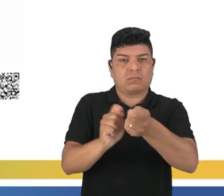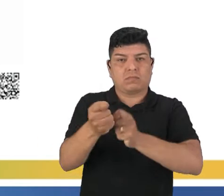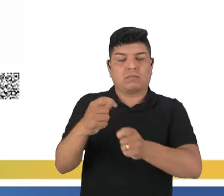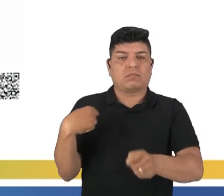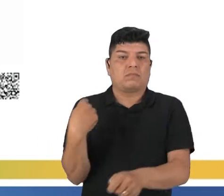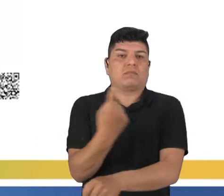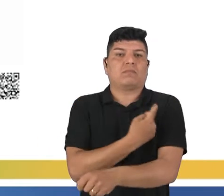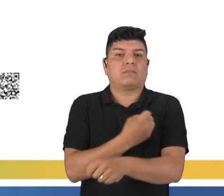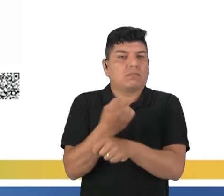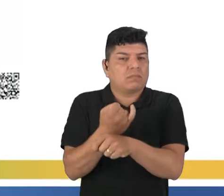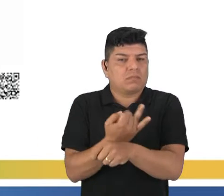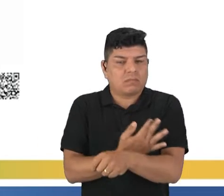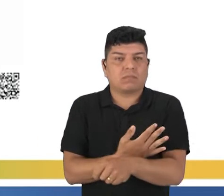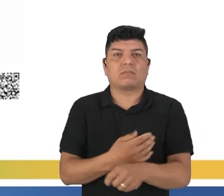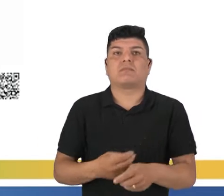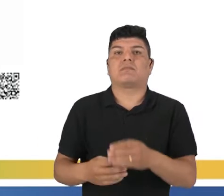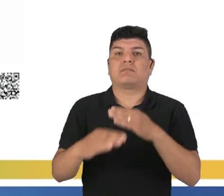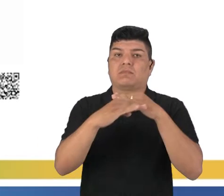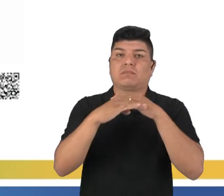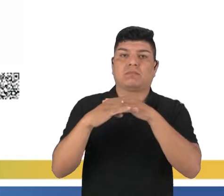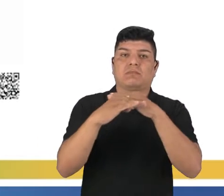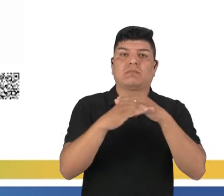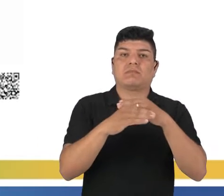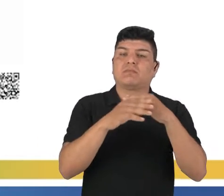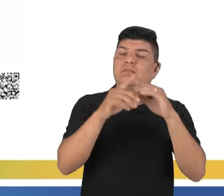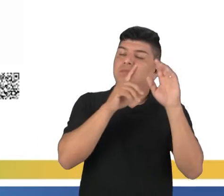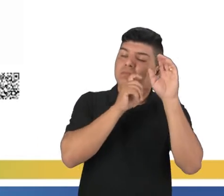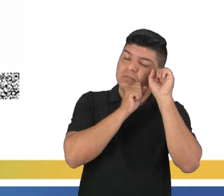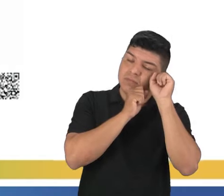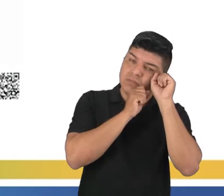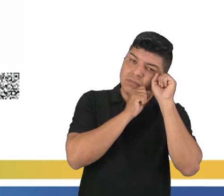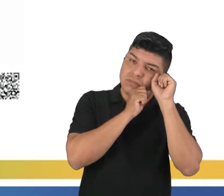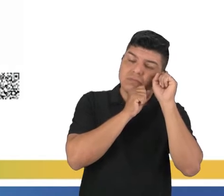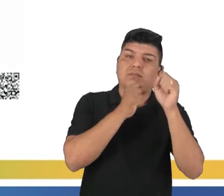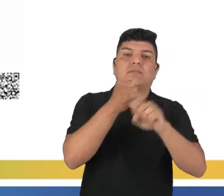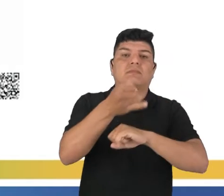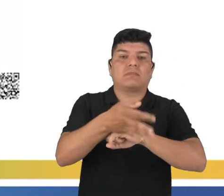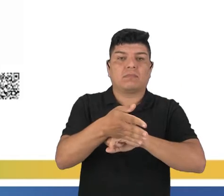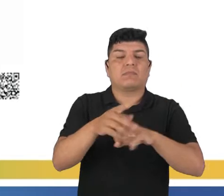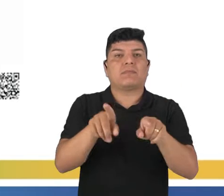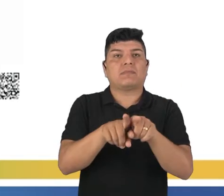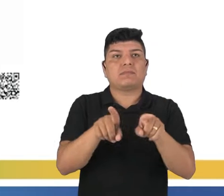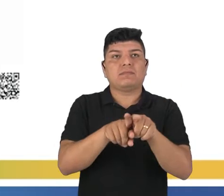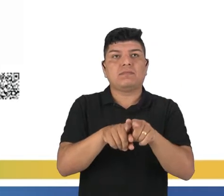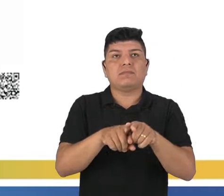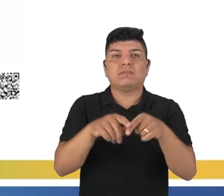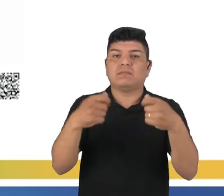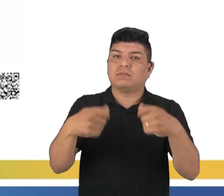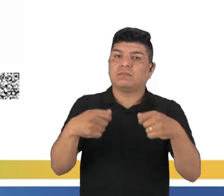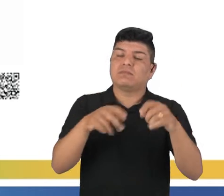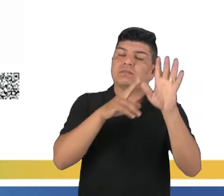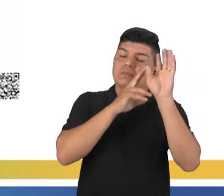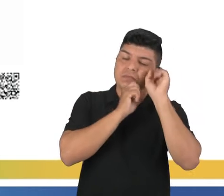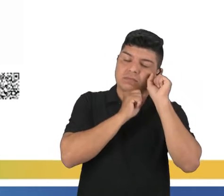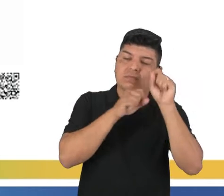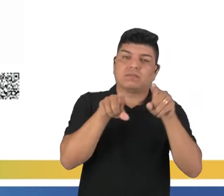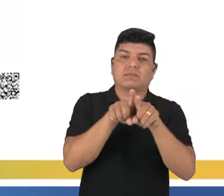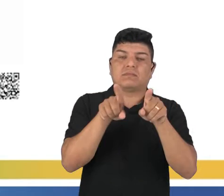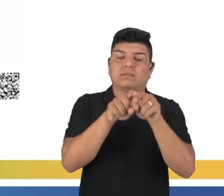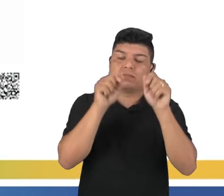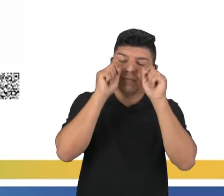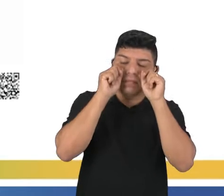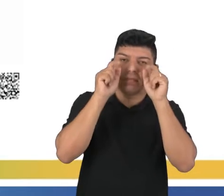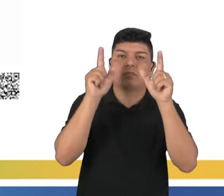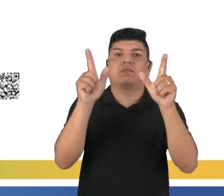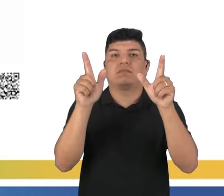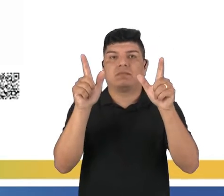nossas emoções. Regulam o nosso sono e a nossa vigília, ou seja, regulam quando a gente deve dormir e quando a